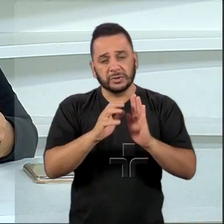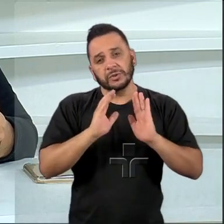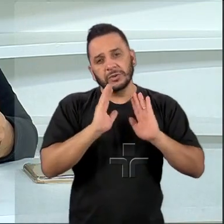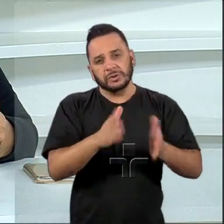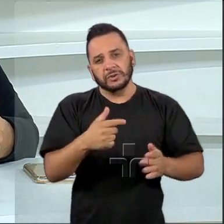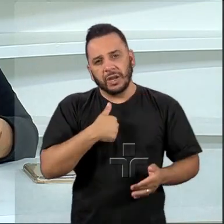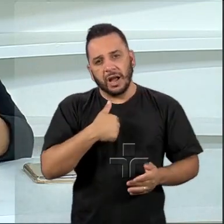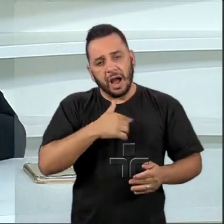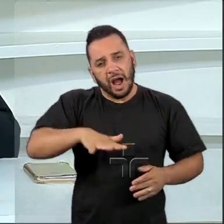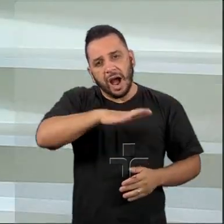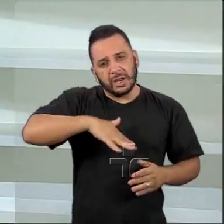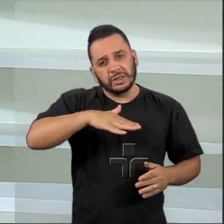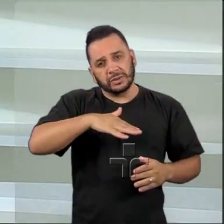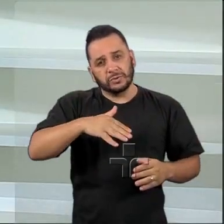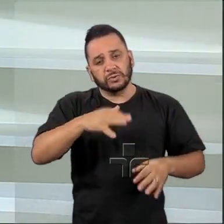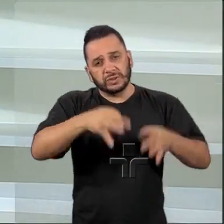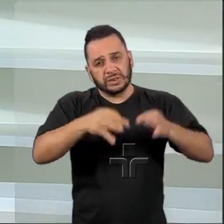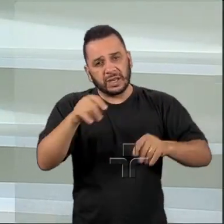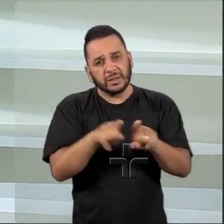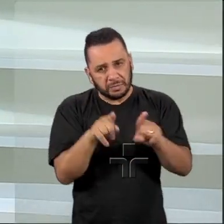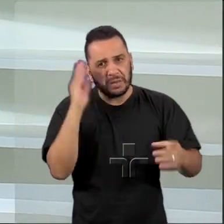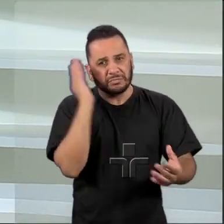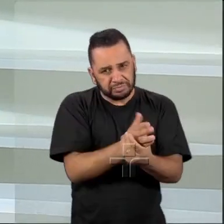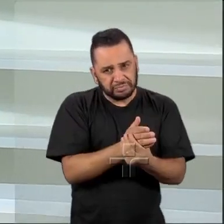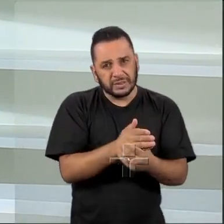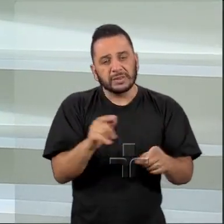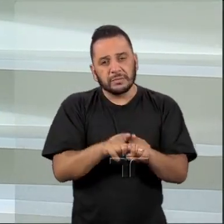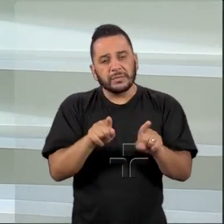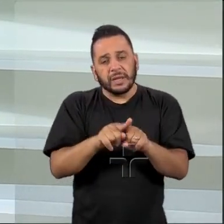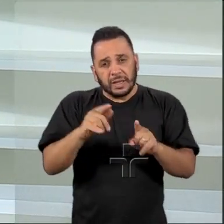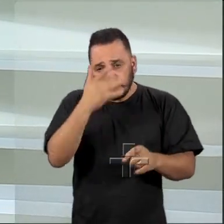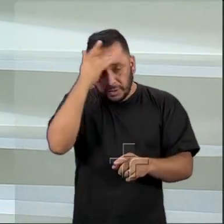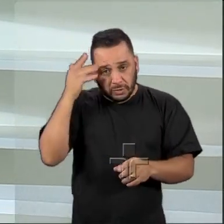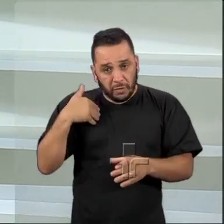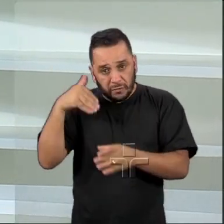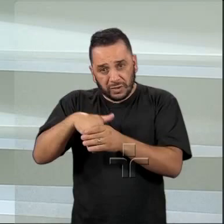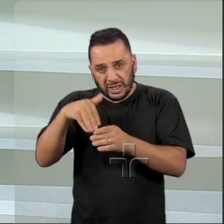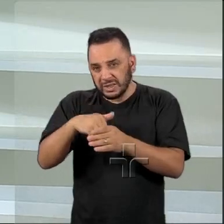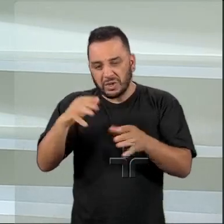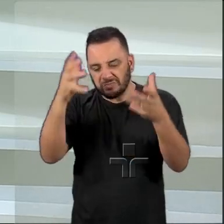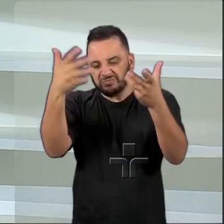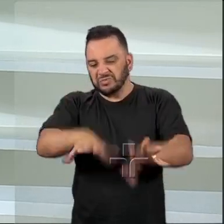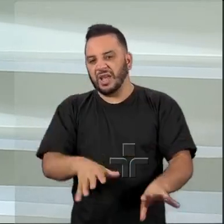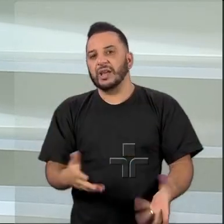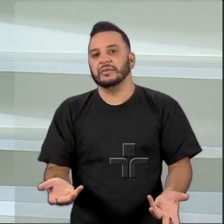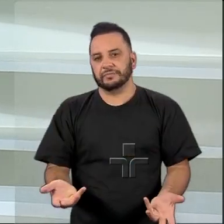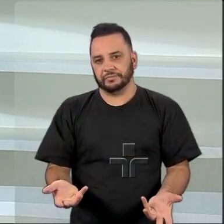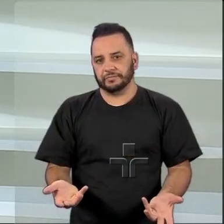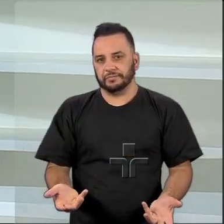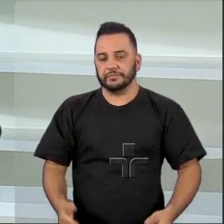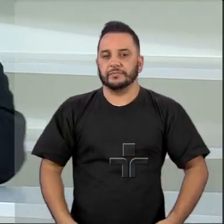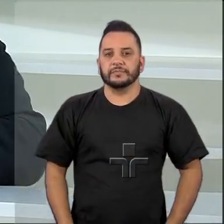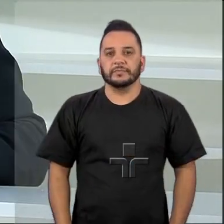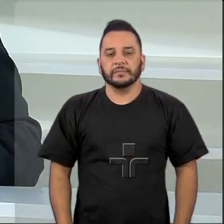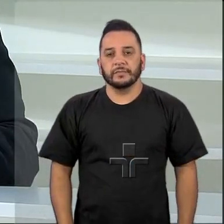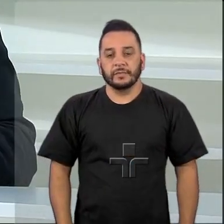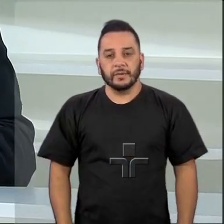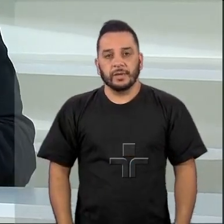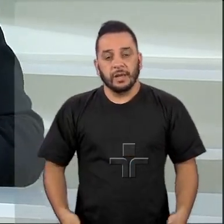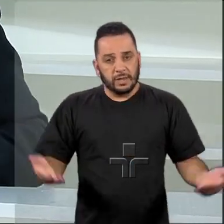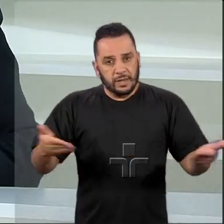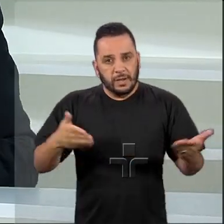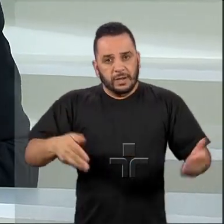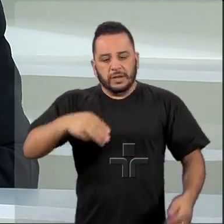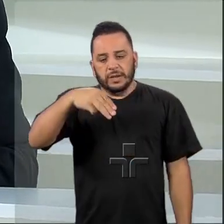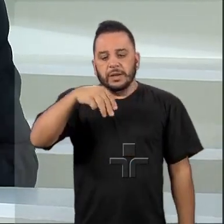Né? Melo. Olha, ouvindo Maria Cristina, é claro, vamos dar